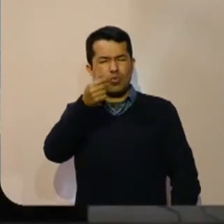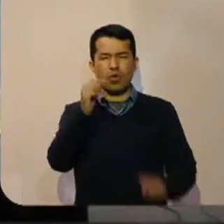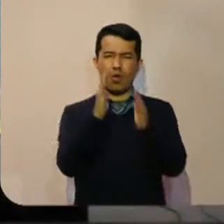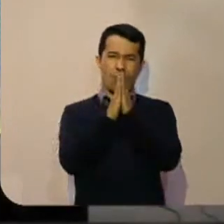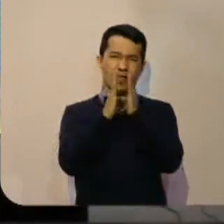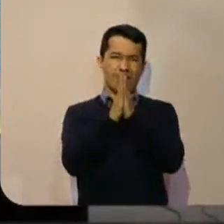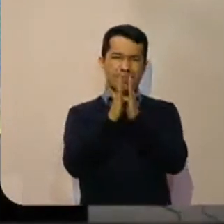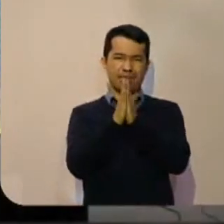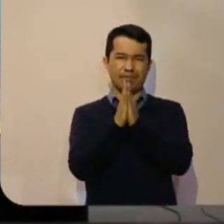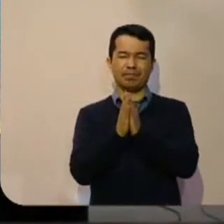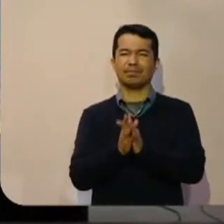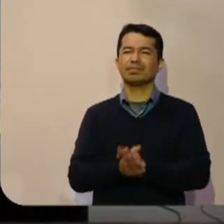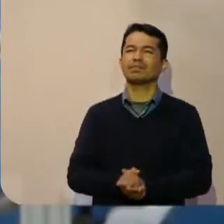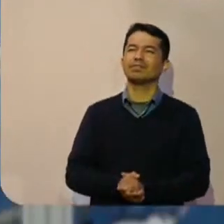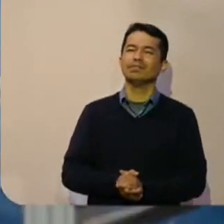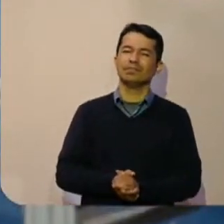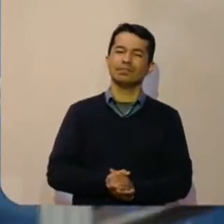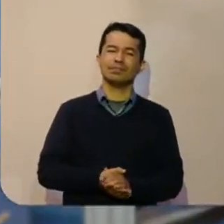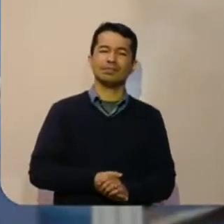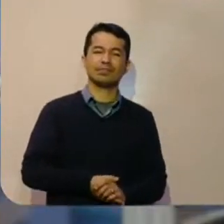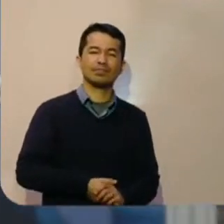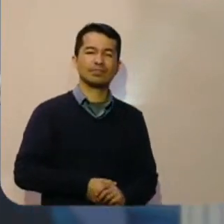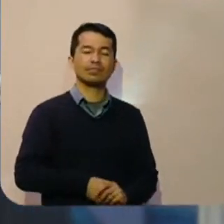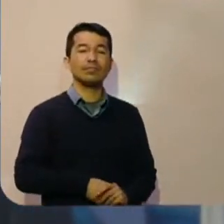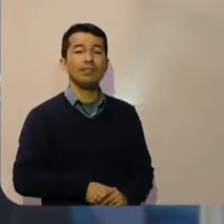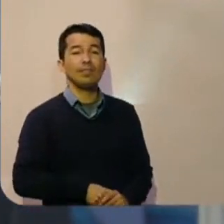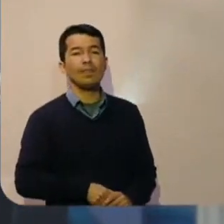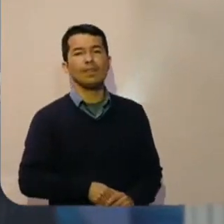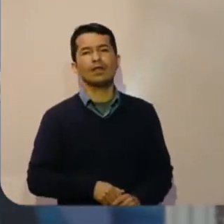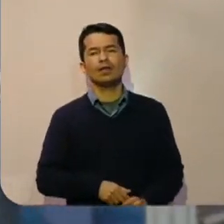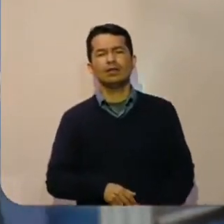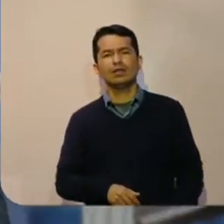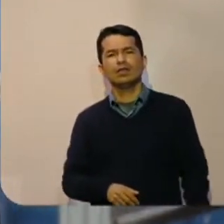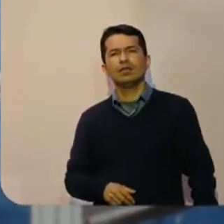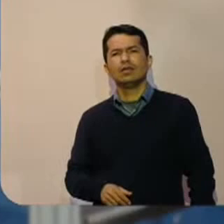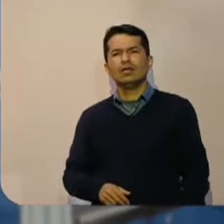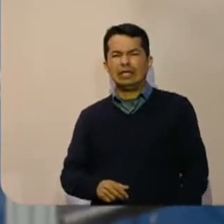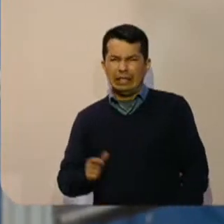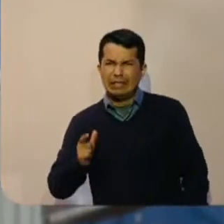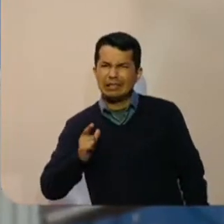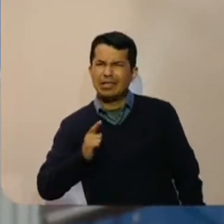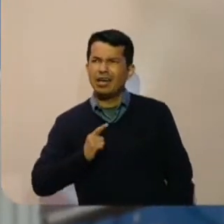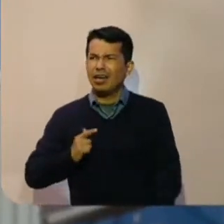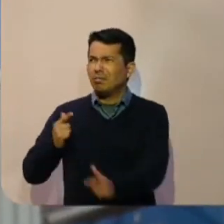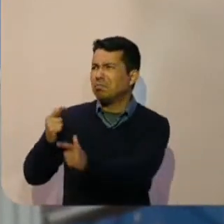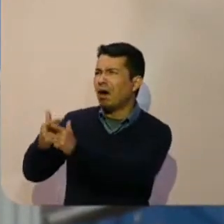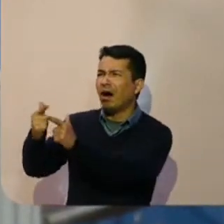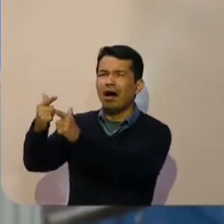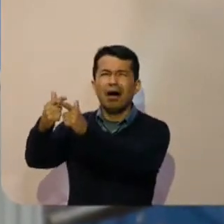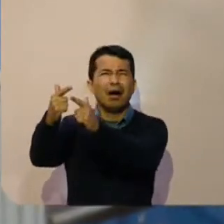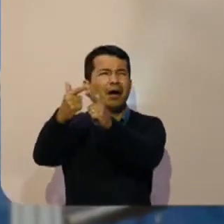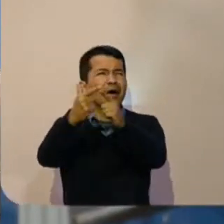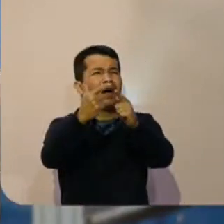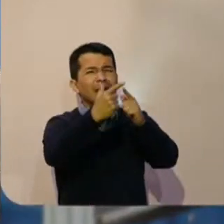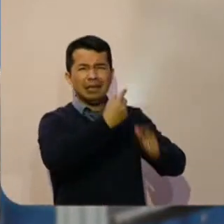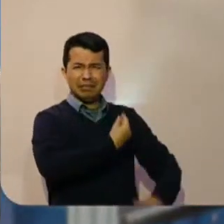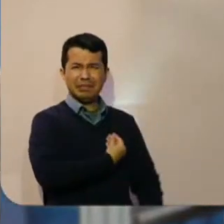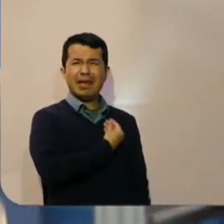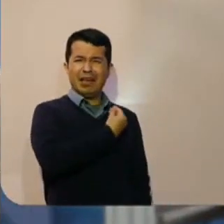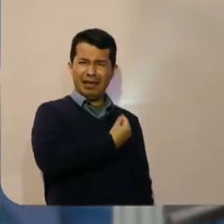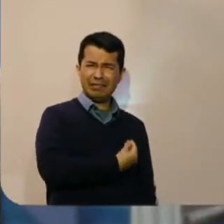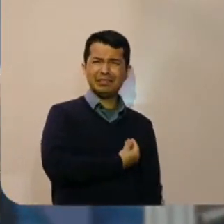Se as águas do mar nesta vida